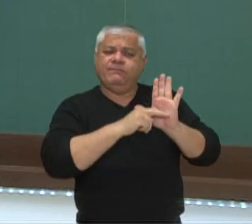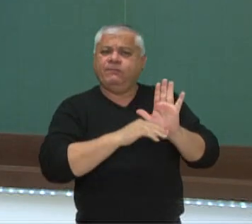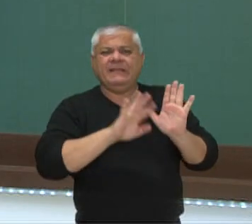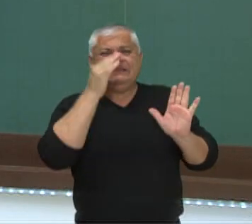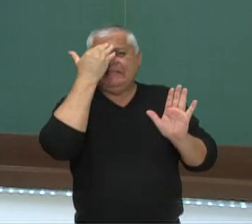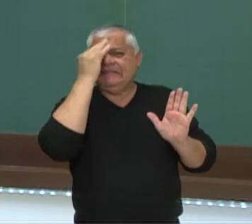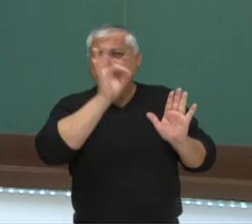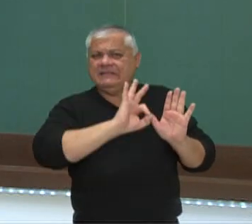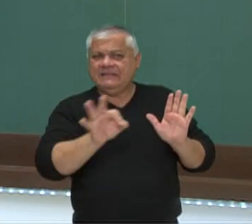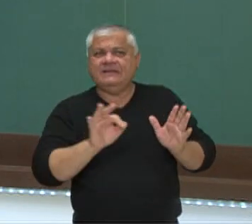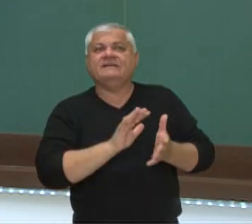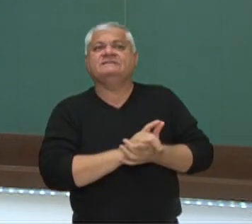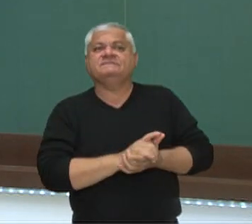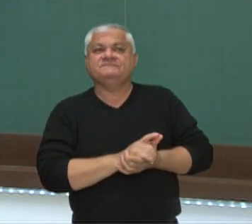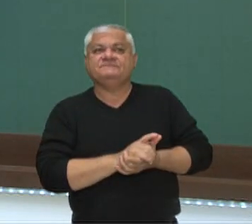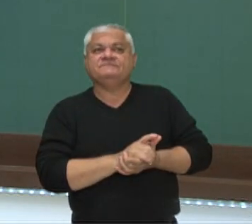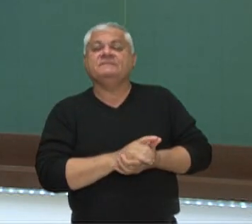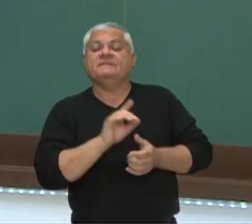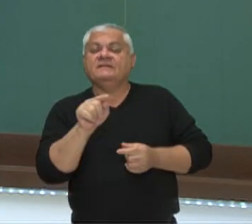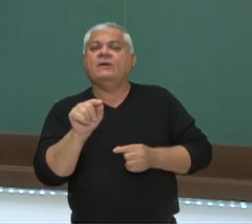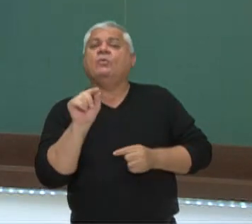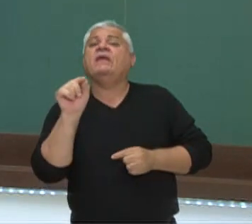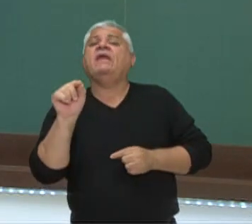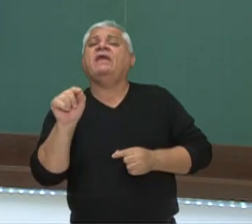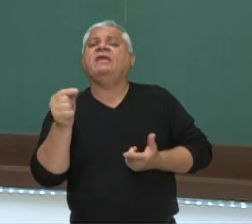nosso sujeito. Estavam